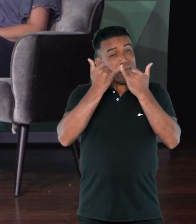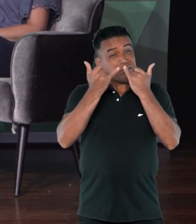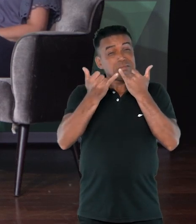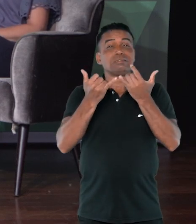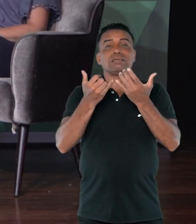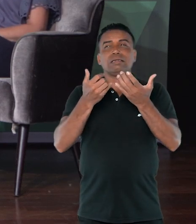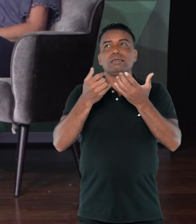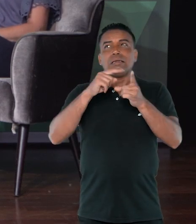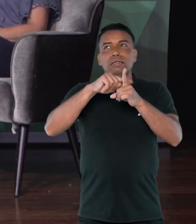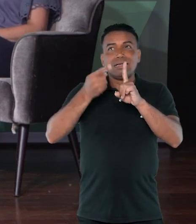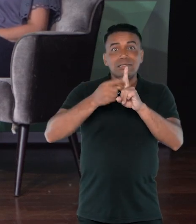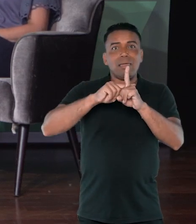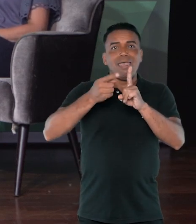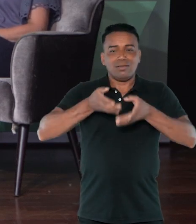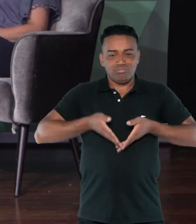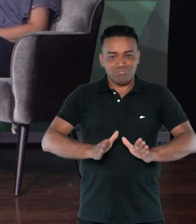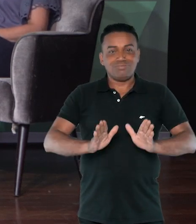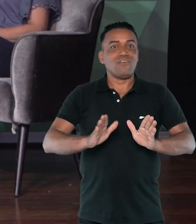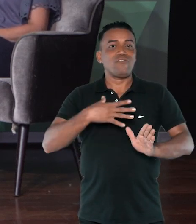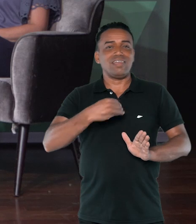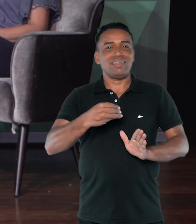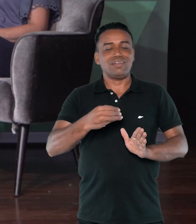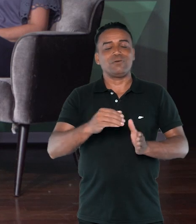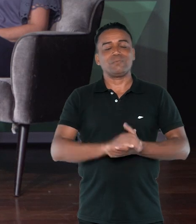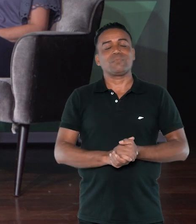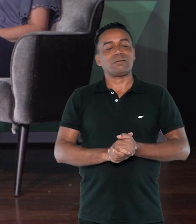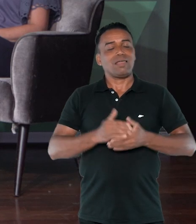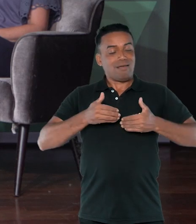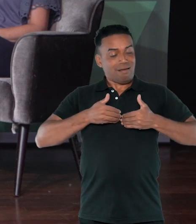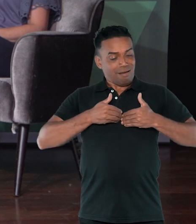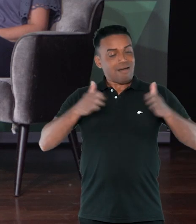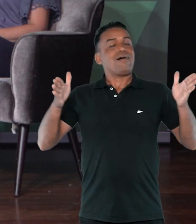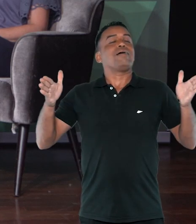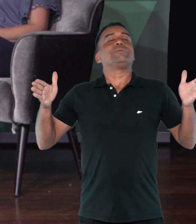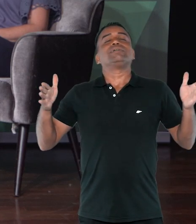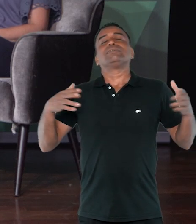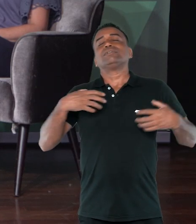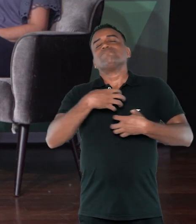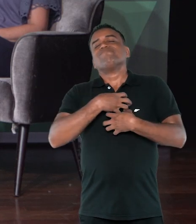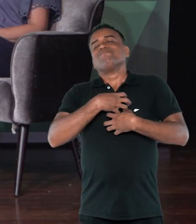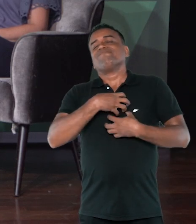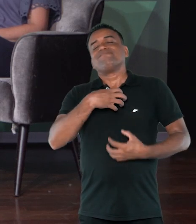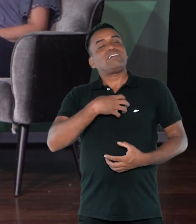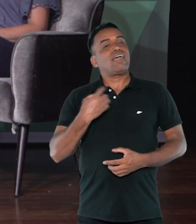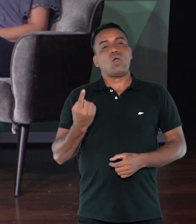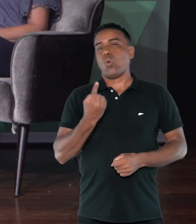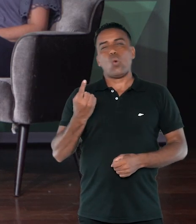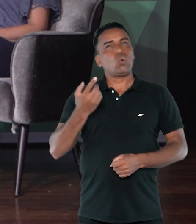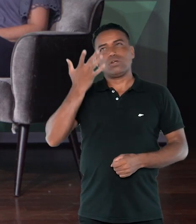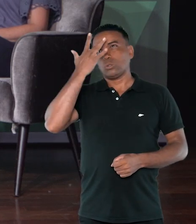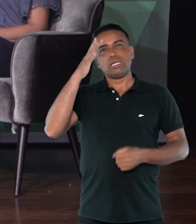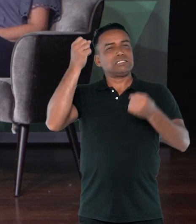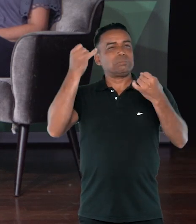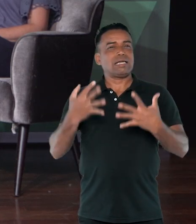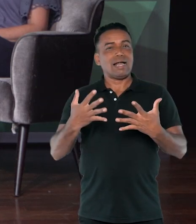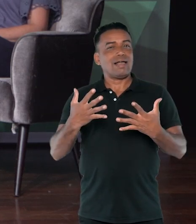sentir. Eu imagino que na escrita, você como psicóloga e tratando desses temas, né, que são tão importantes para o ser humano,